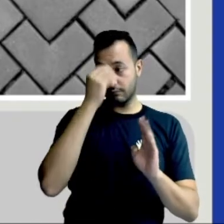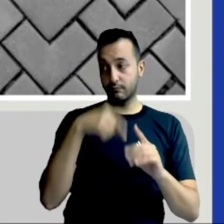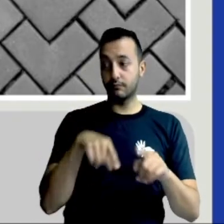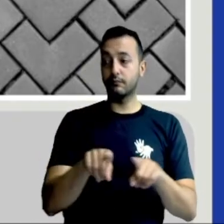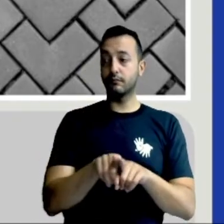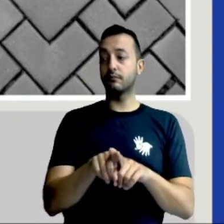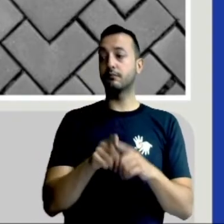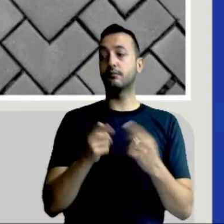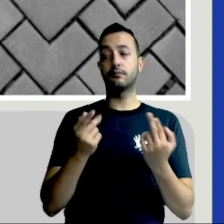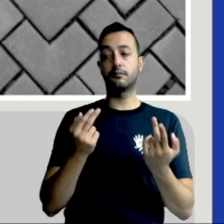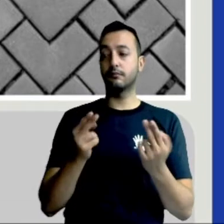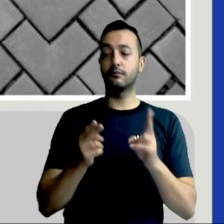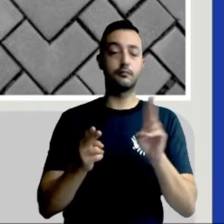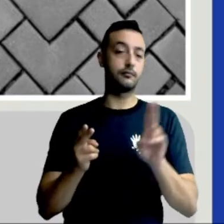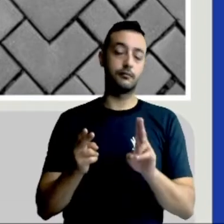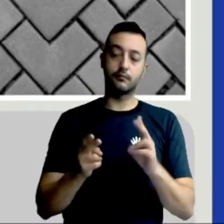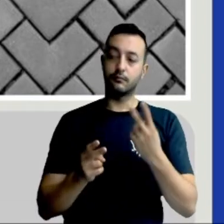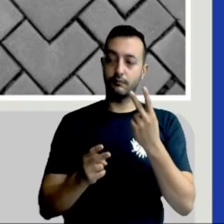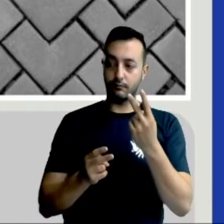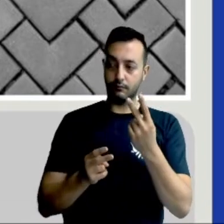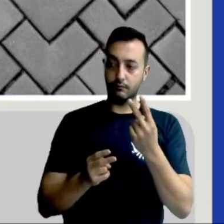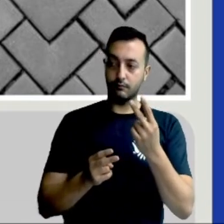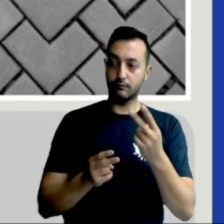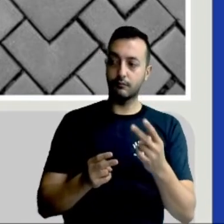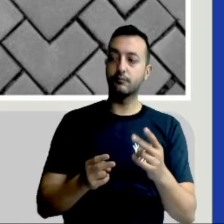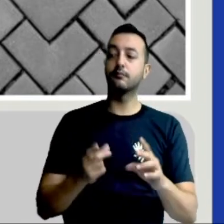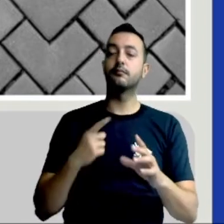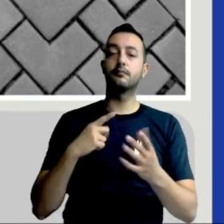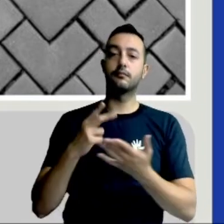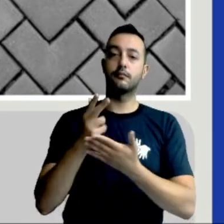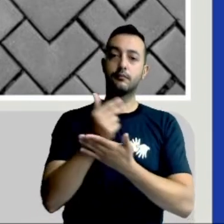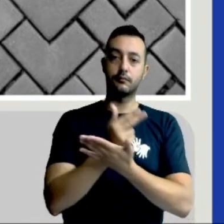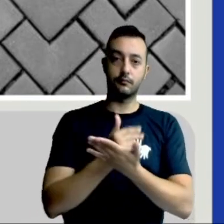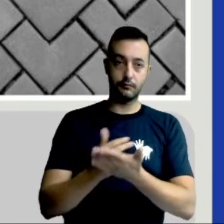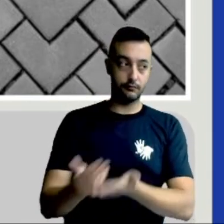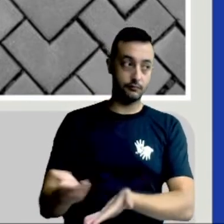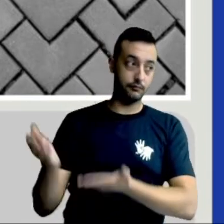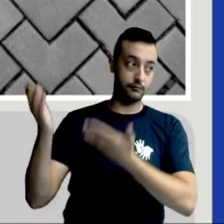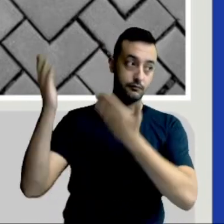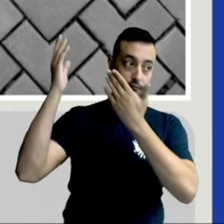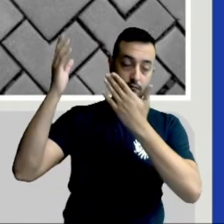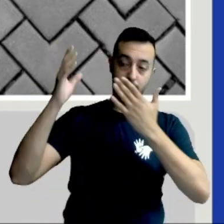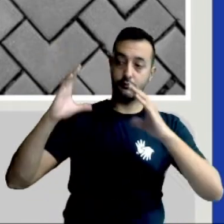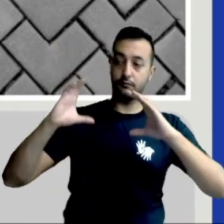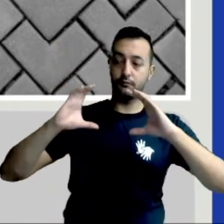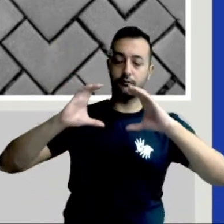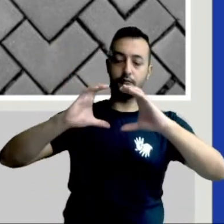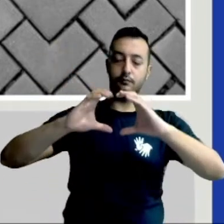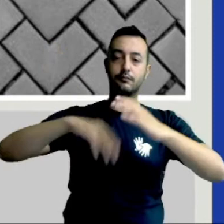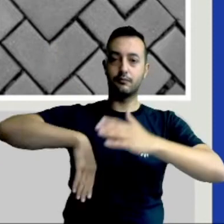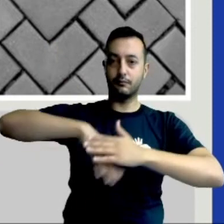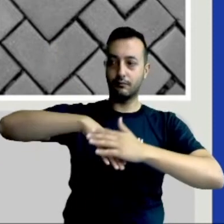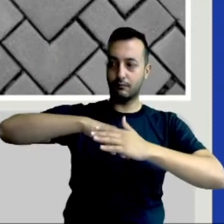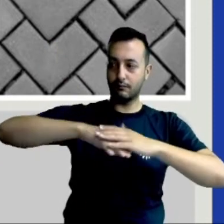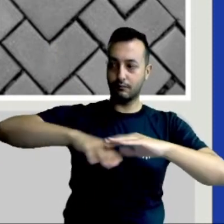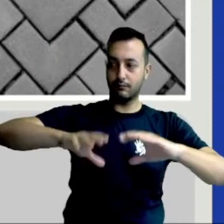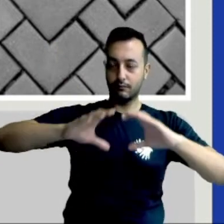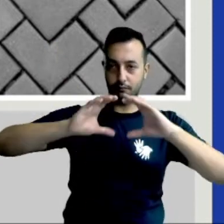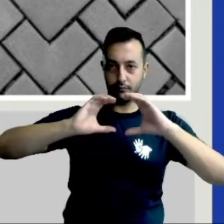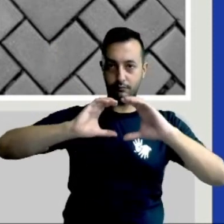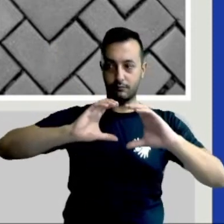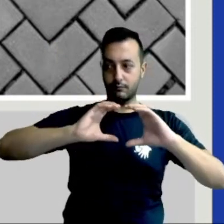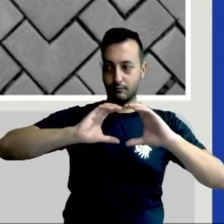dois, nomenclatura. Questão 2. O sólido representado na figura faz lembrar uma bola de futebol. Olha